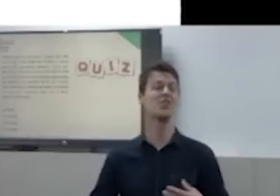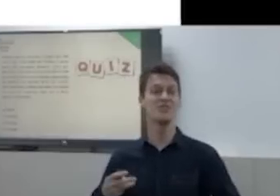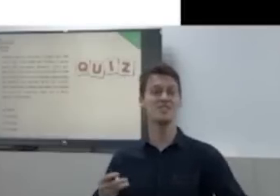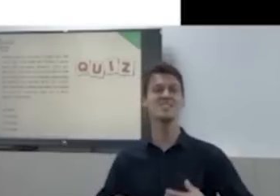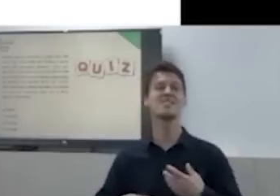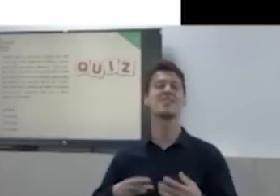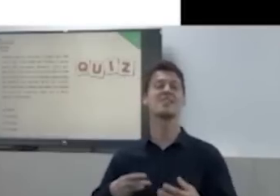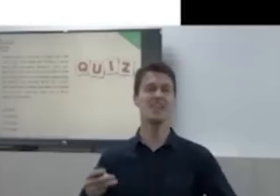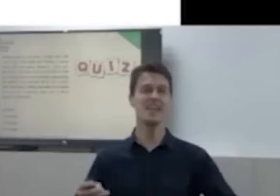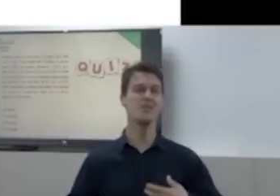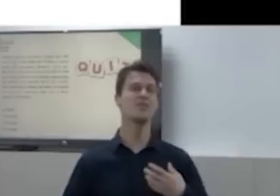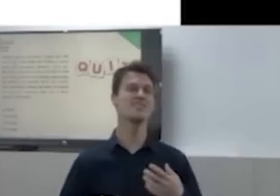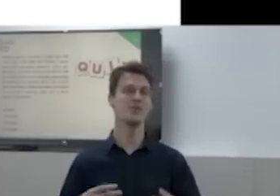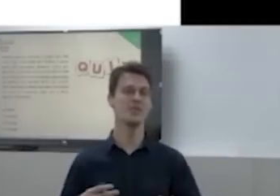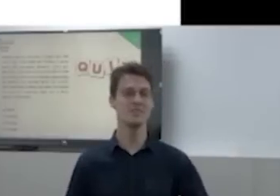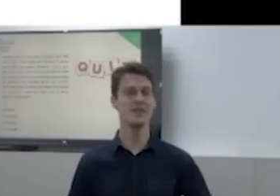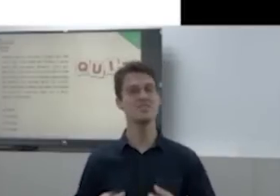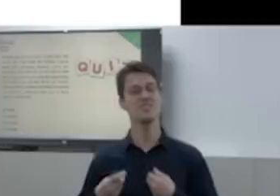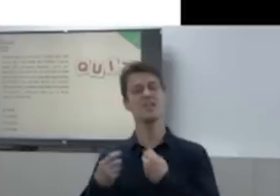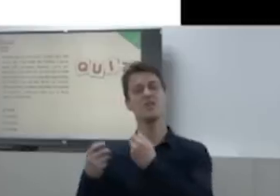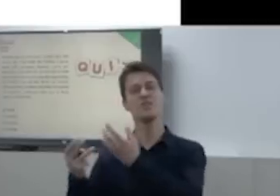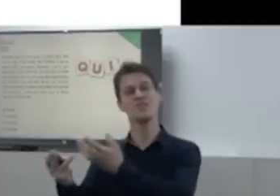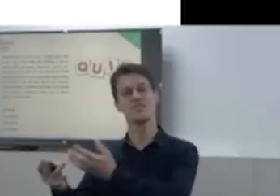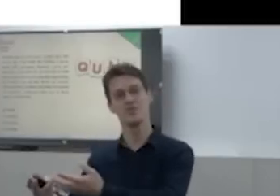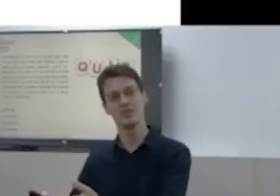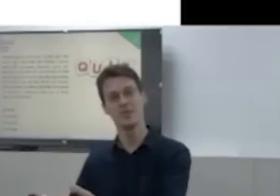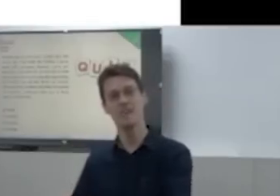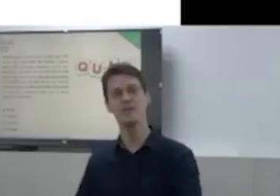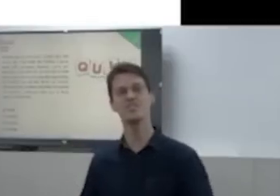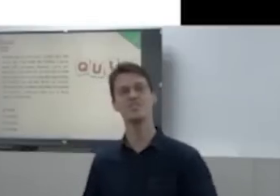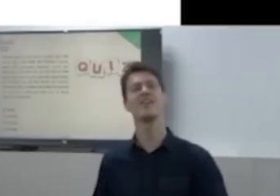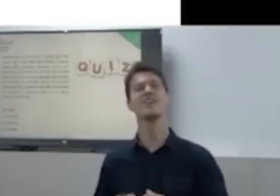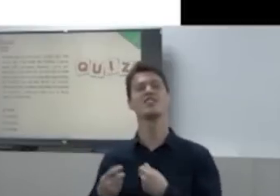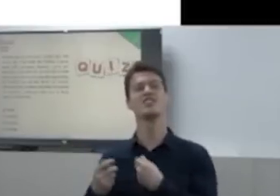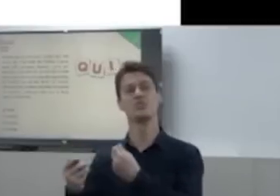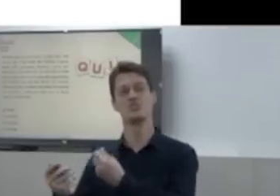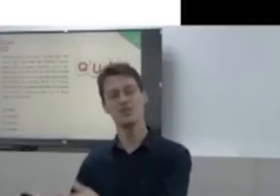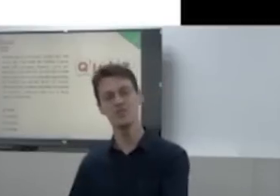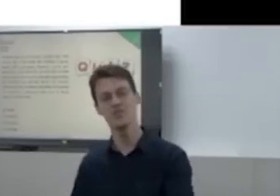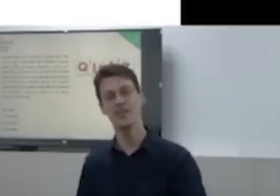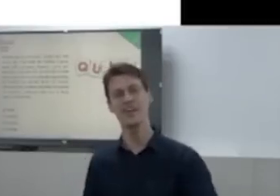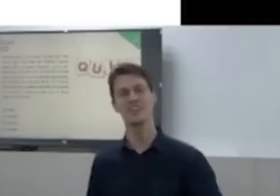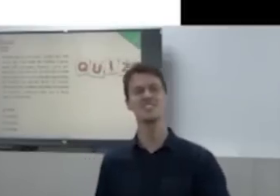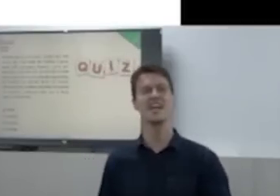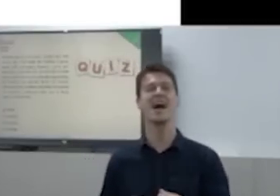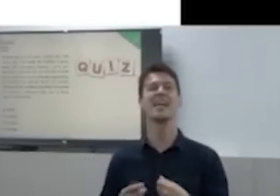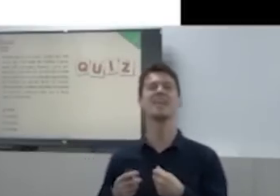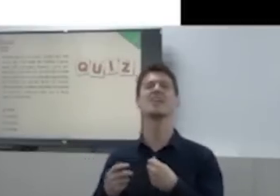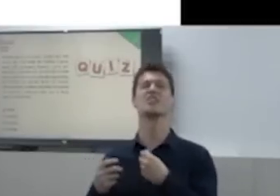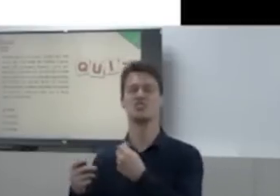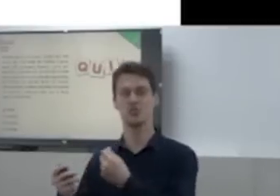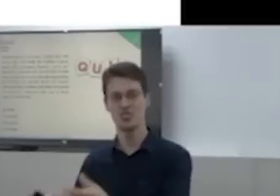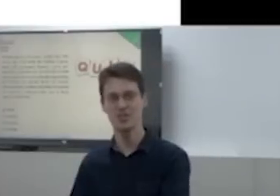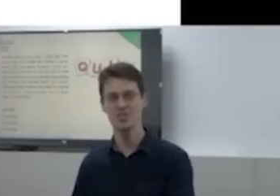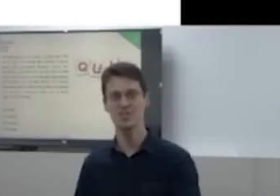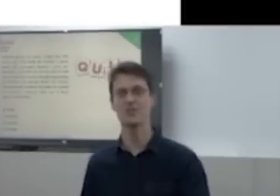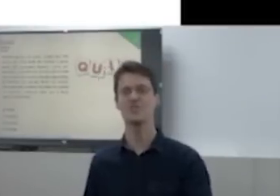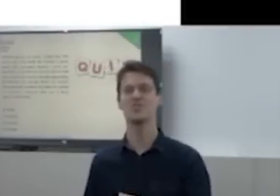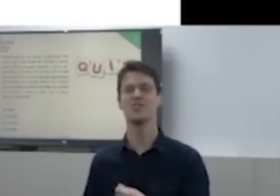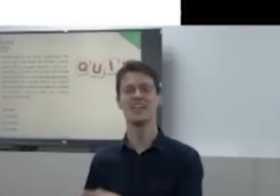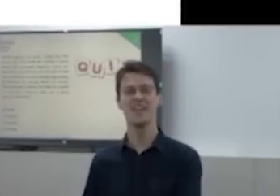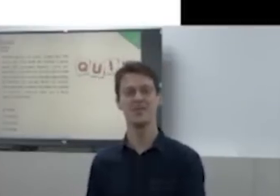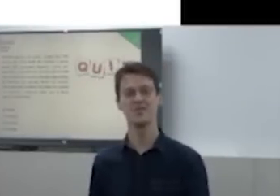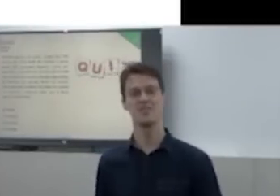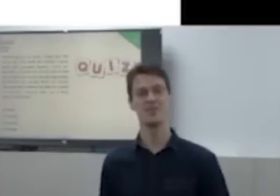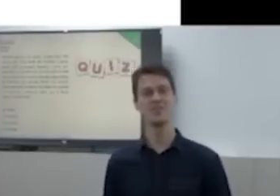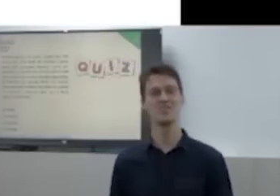no aplicativo, vocês tenham esses conhecimentos e quando vocês voltarem para a escola, discutir com seus colegas de sala, discutir com o